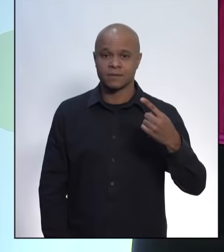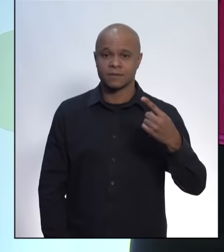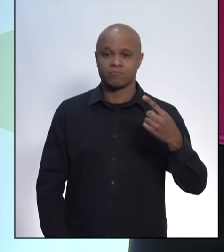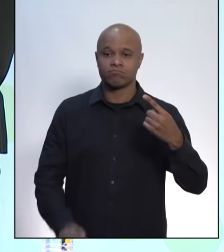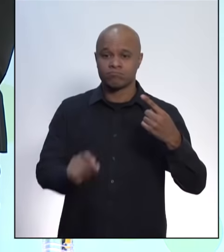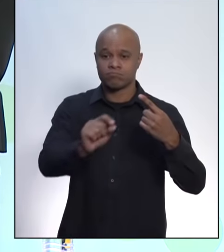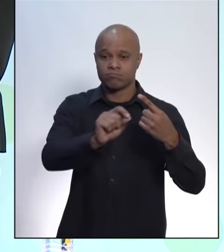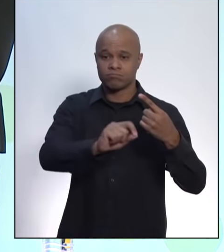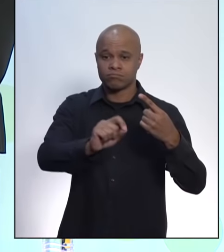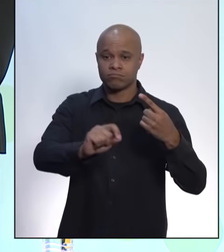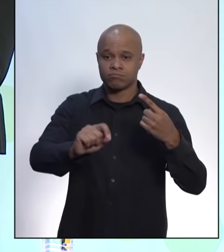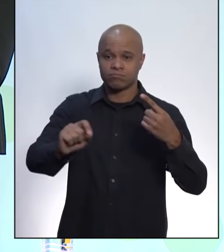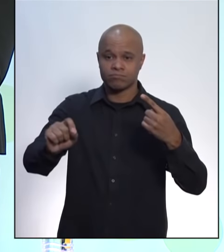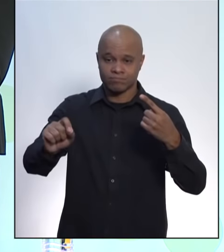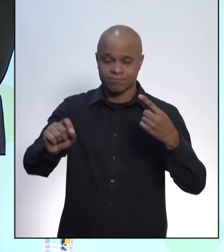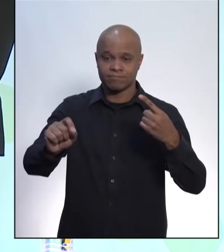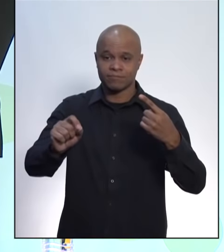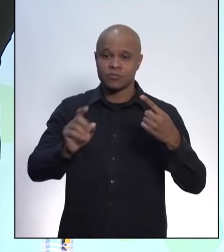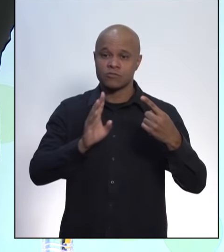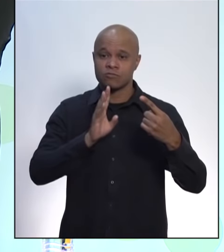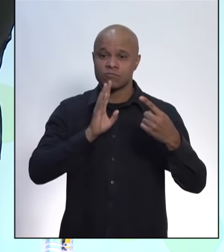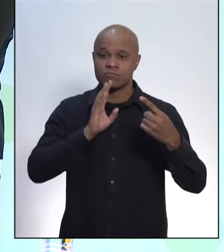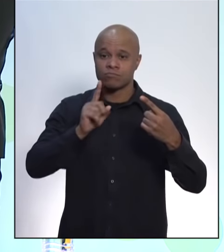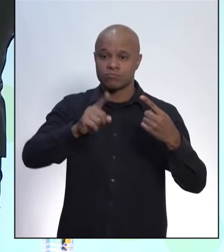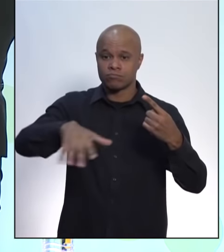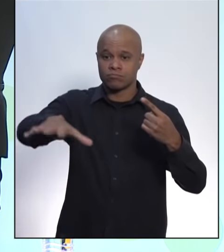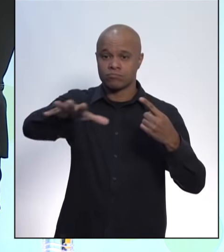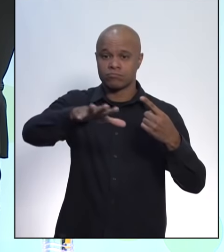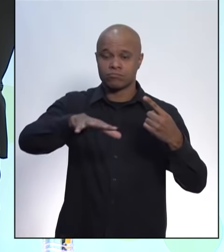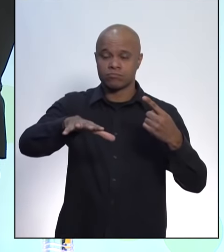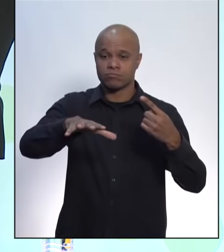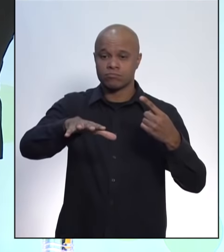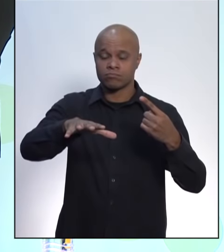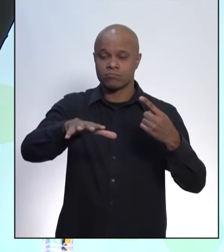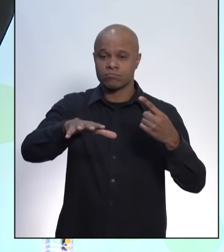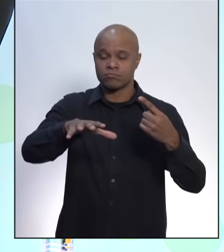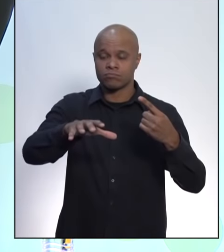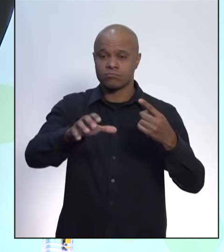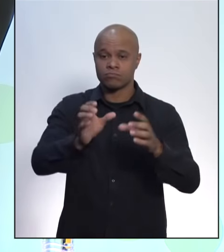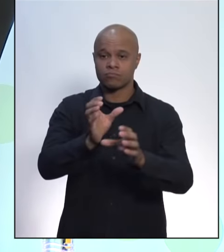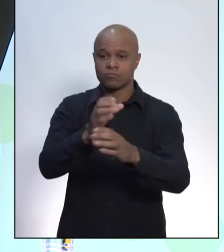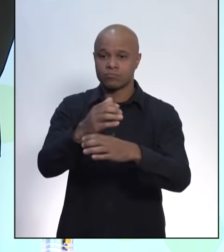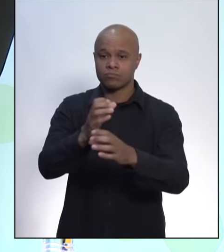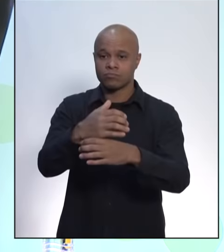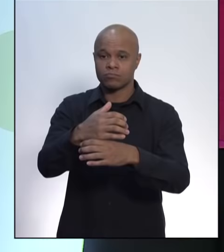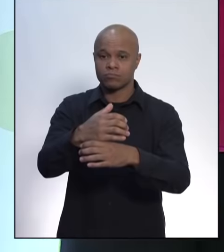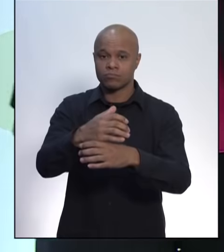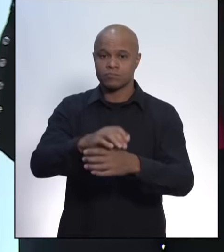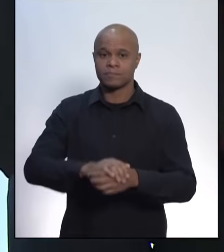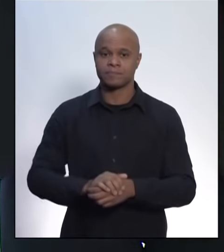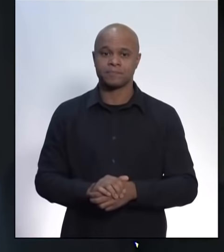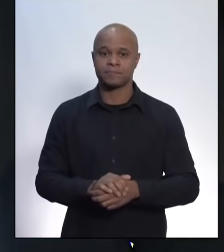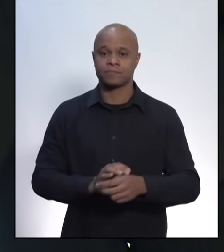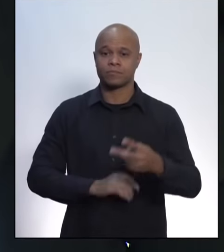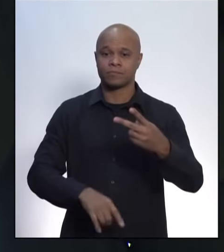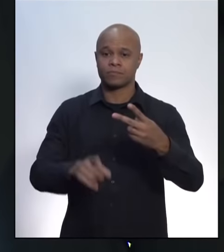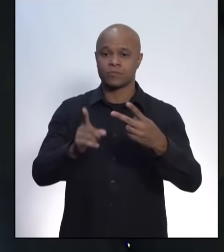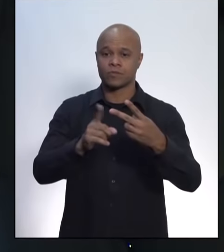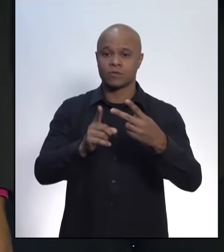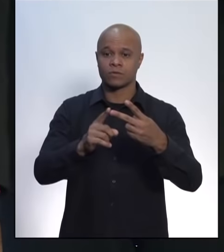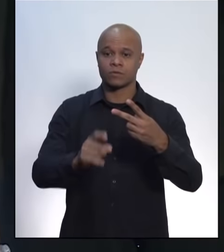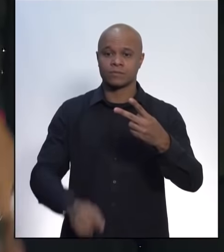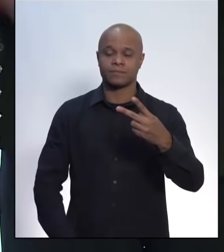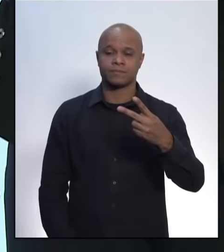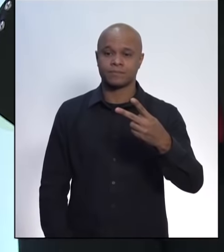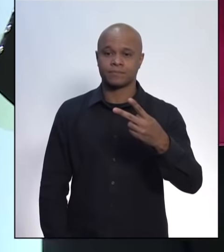escrevam o que vocês conhecem sobre ciências what i now o que eu